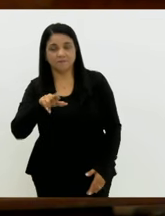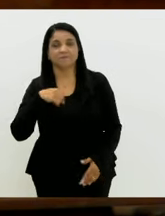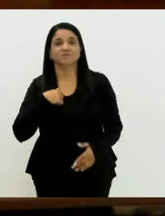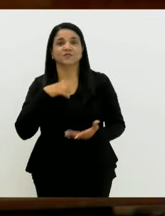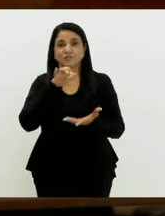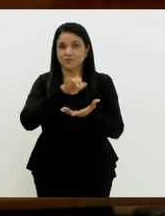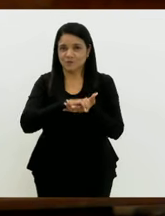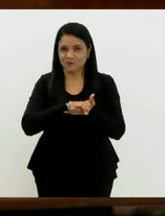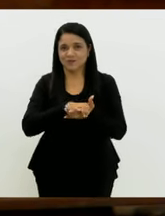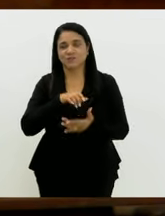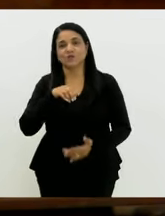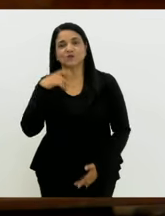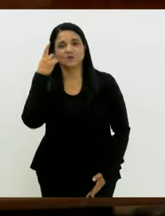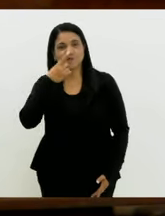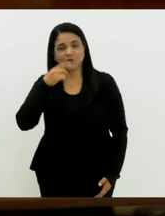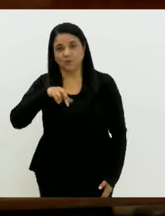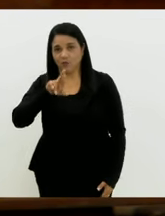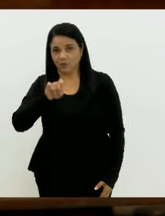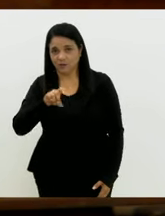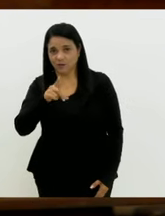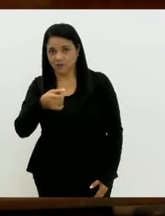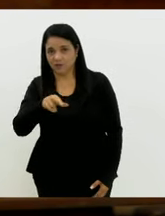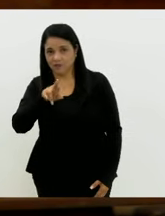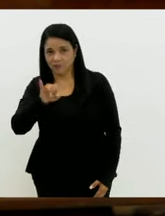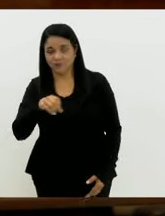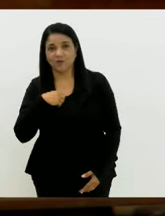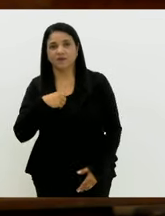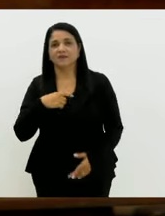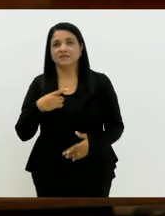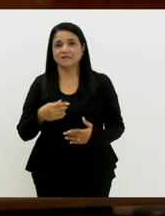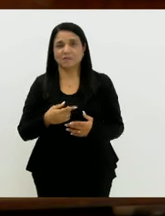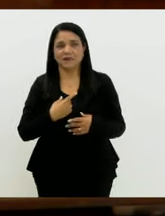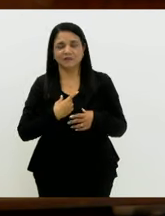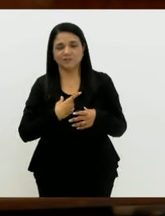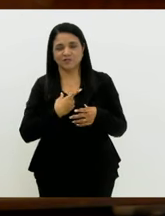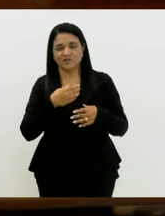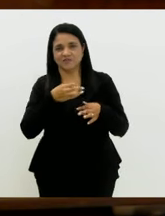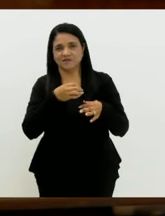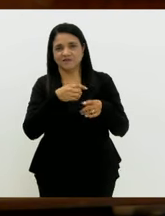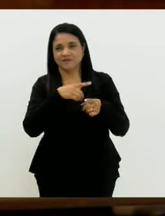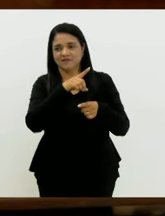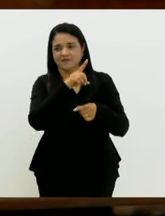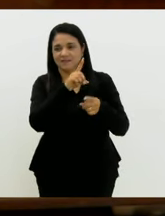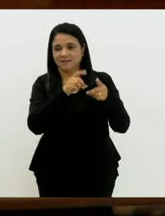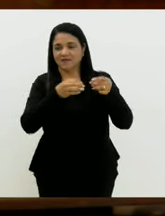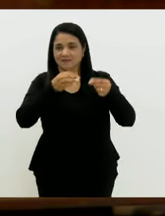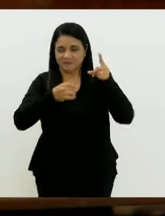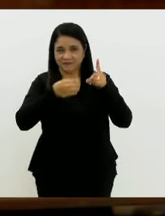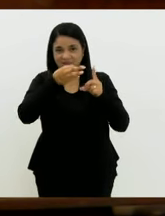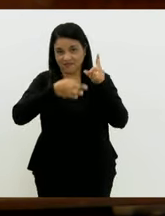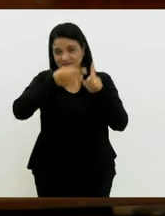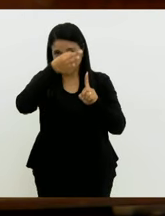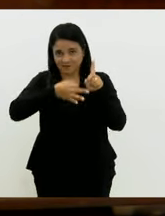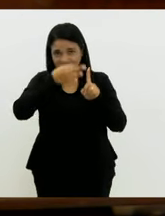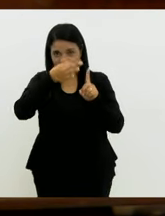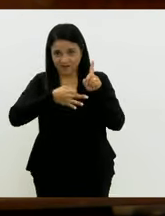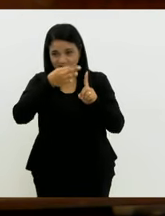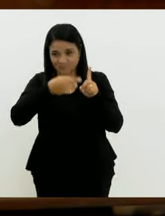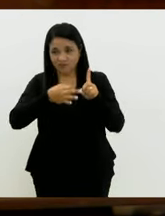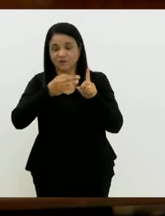deputado estadual Rodrigo Bacelar, desembargador Ricardo Cardoso, presidente do Tribunal de Justiça do Estado do Rio de